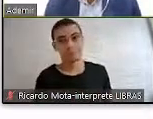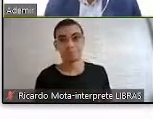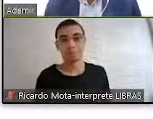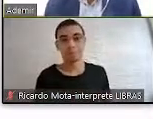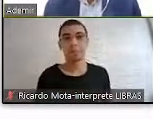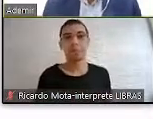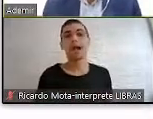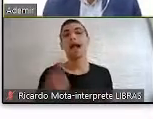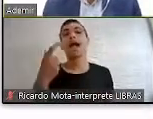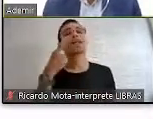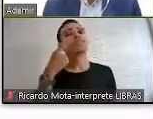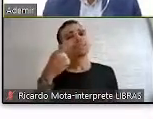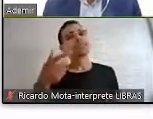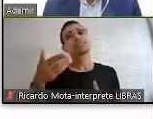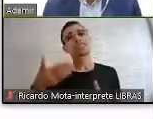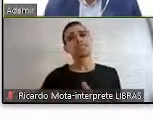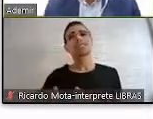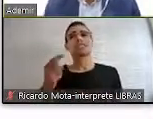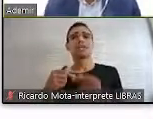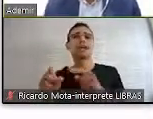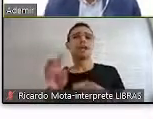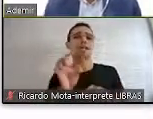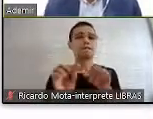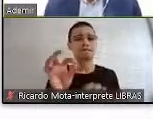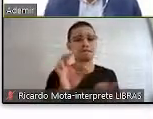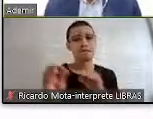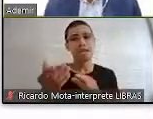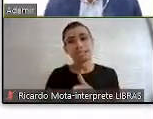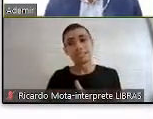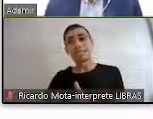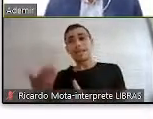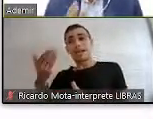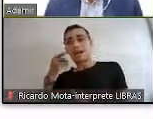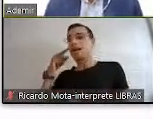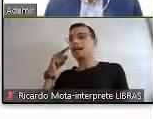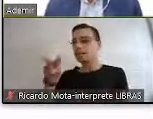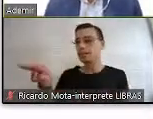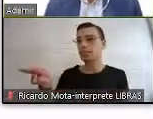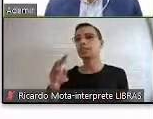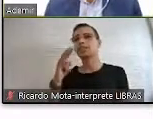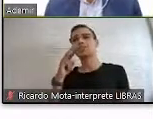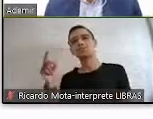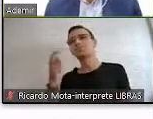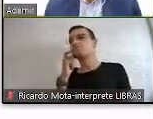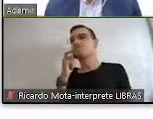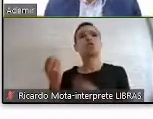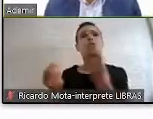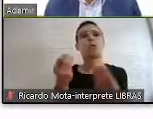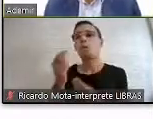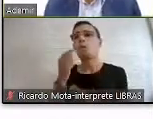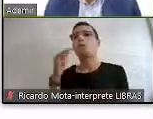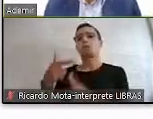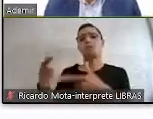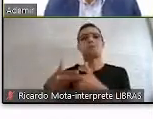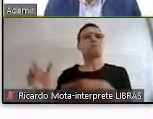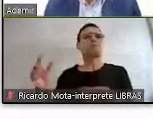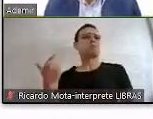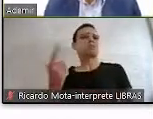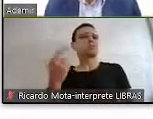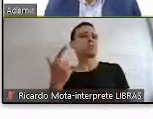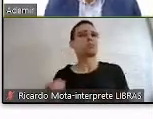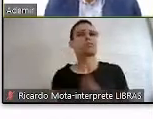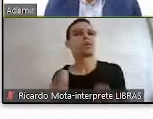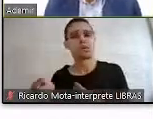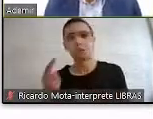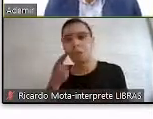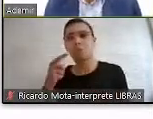nós temos a oportunidade de fazer um planejamento para fazer a prevenção daquilo que está sendo